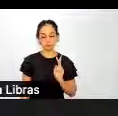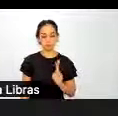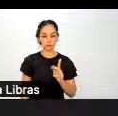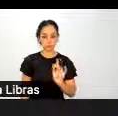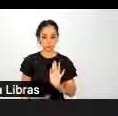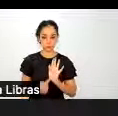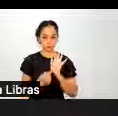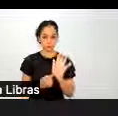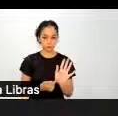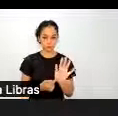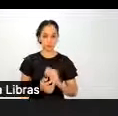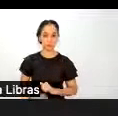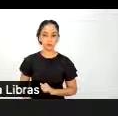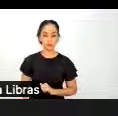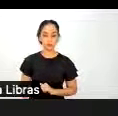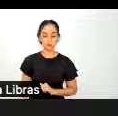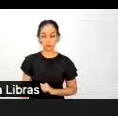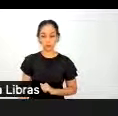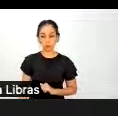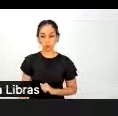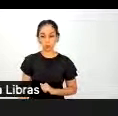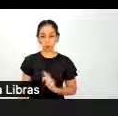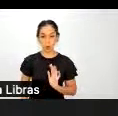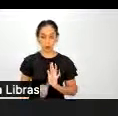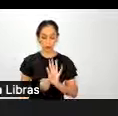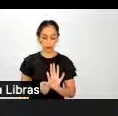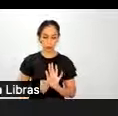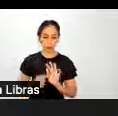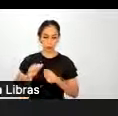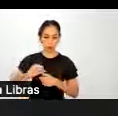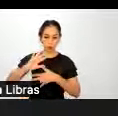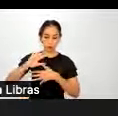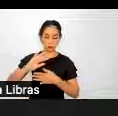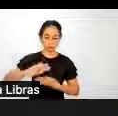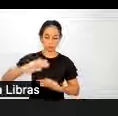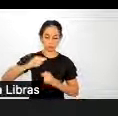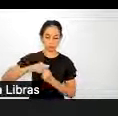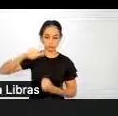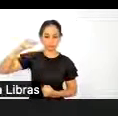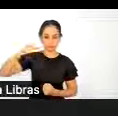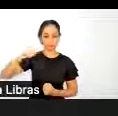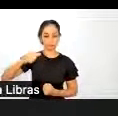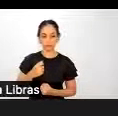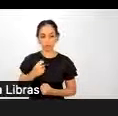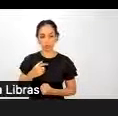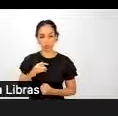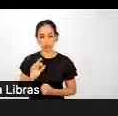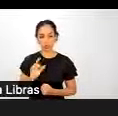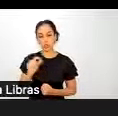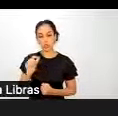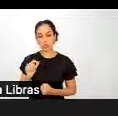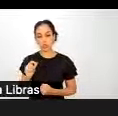um mapa mais próximo de um dos casos que a gente escolhe. Pode ser o primeiro, o